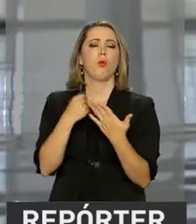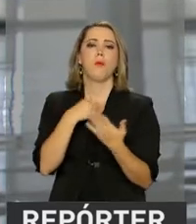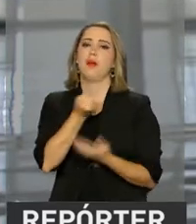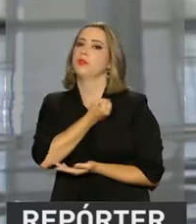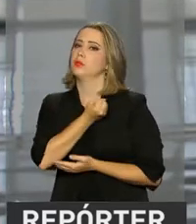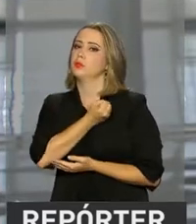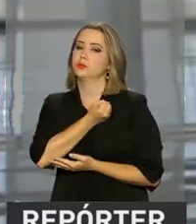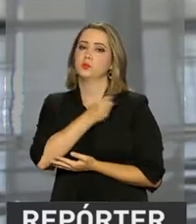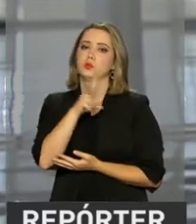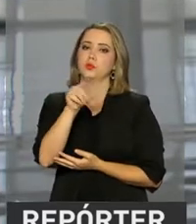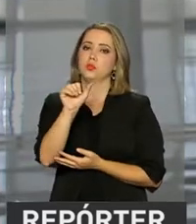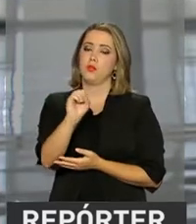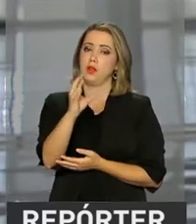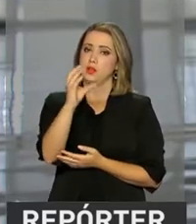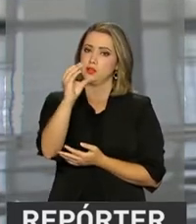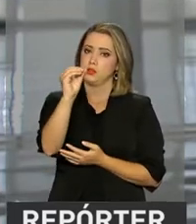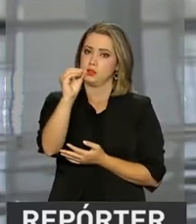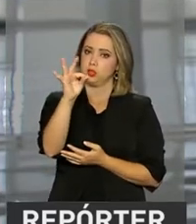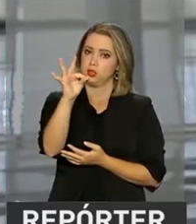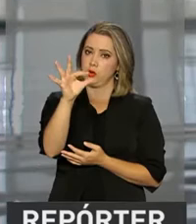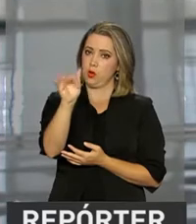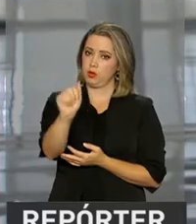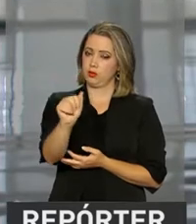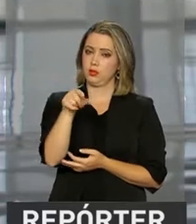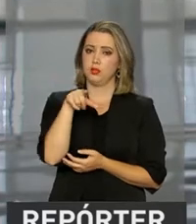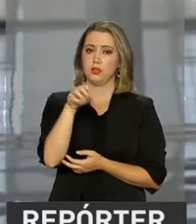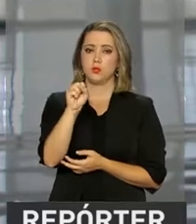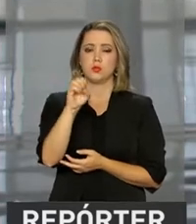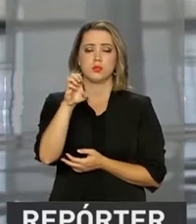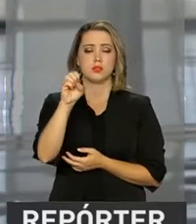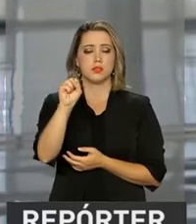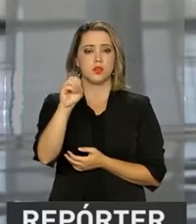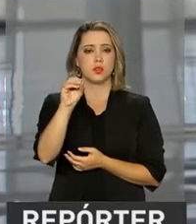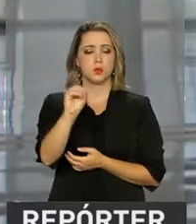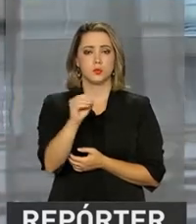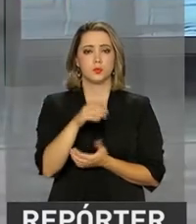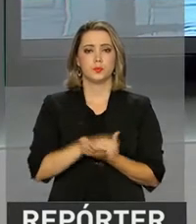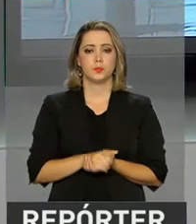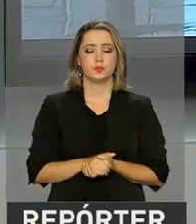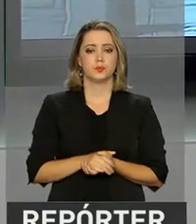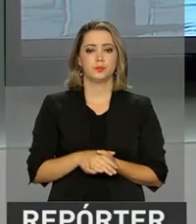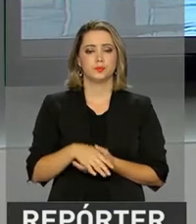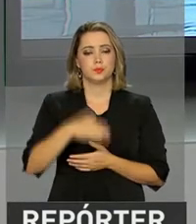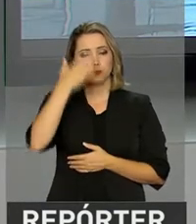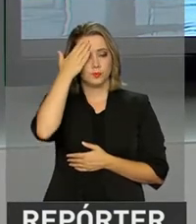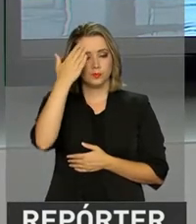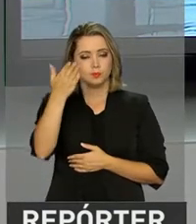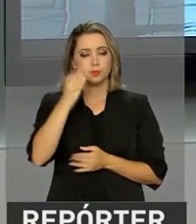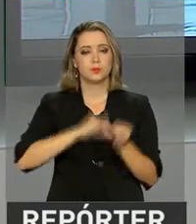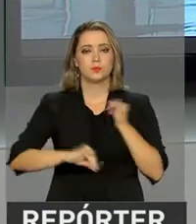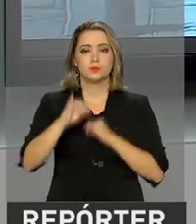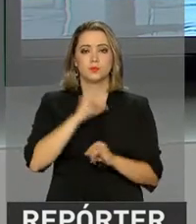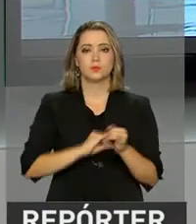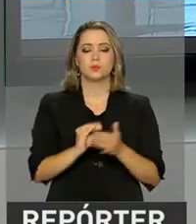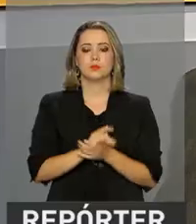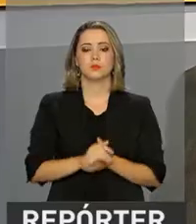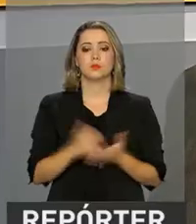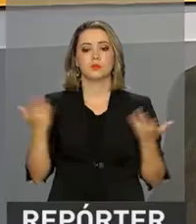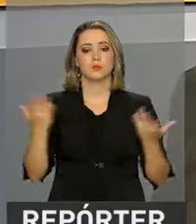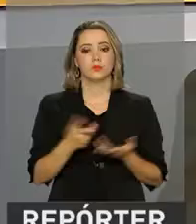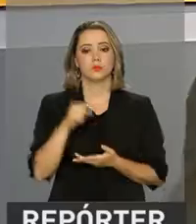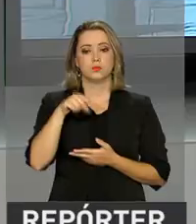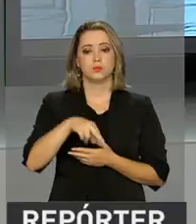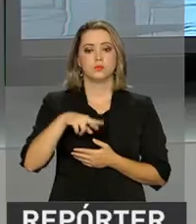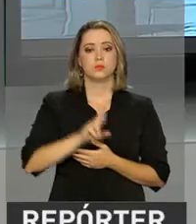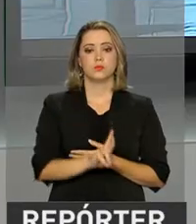localizada a instituição de ensino, segundo o último censo do IBGE. Roberto. Muito obrigado, Gabriela, pelas informações ao vivo